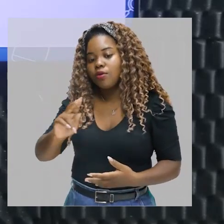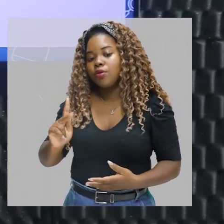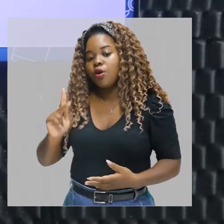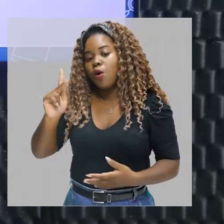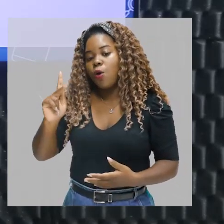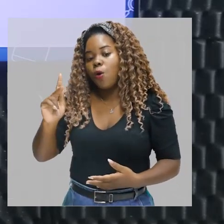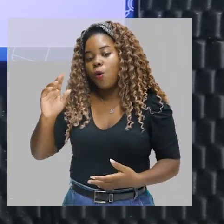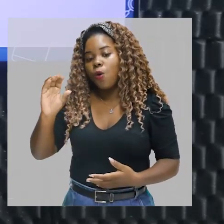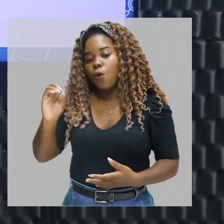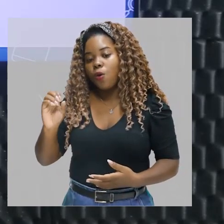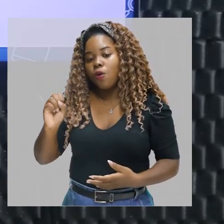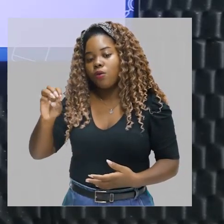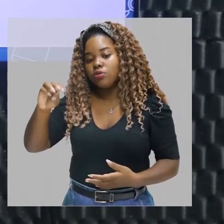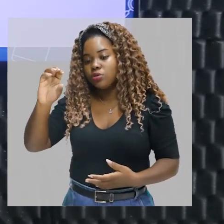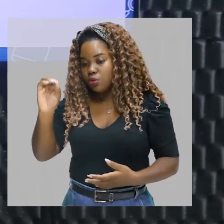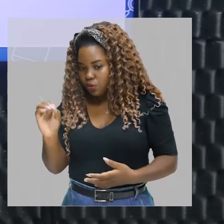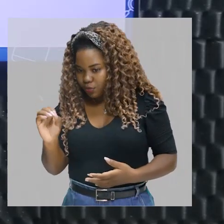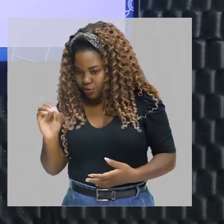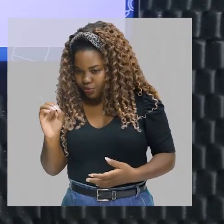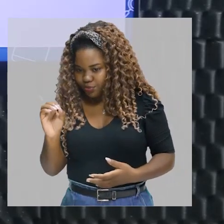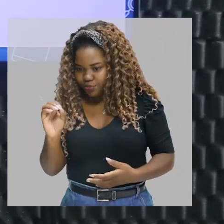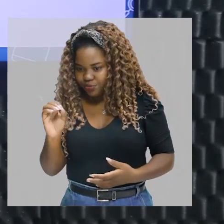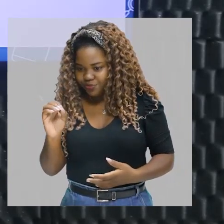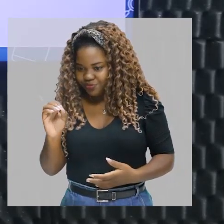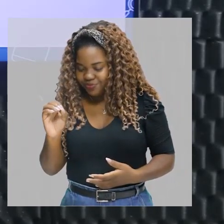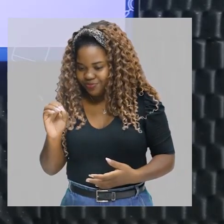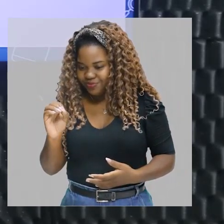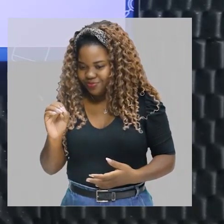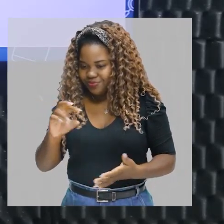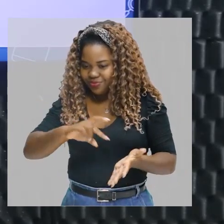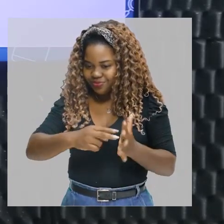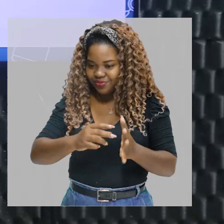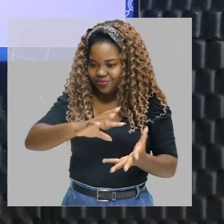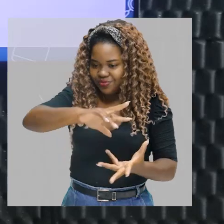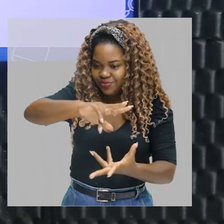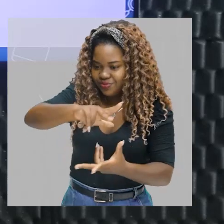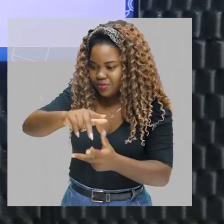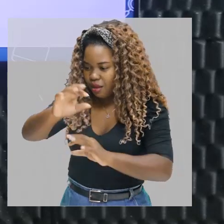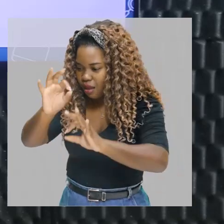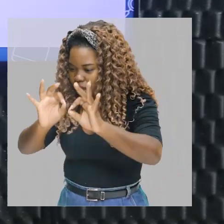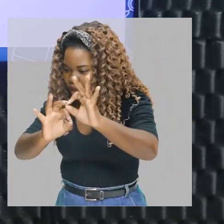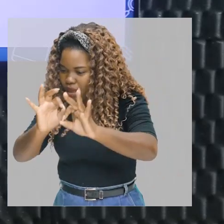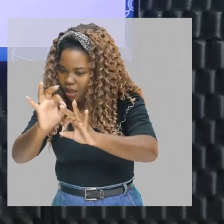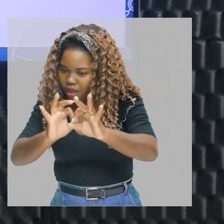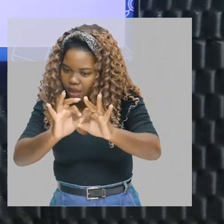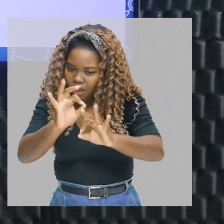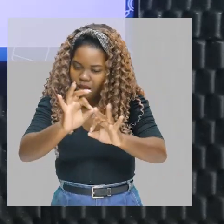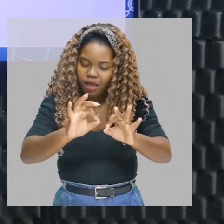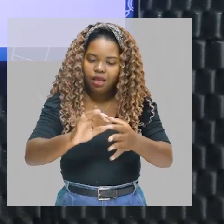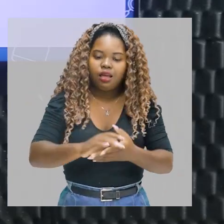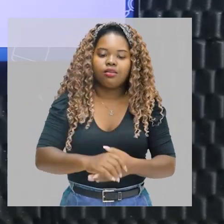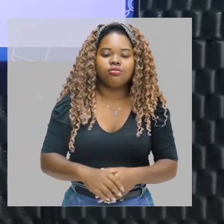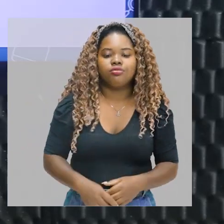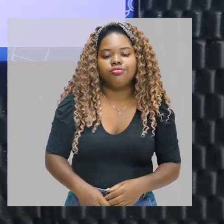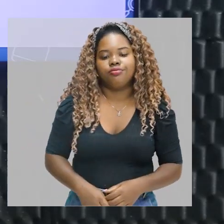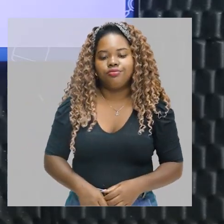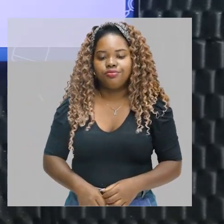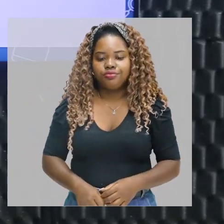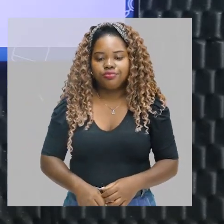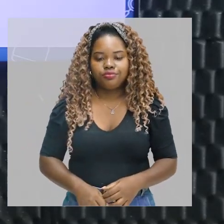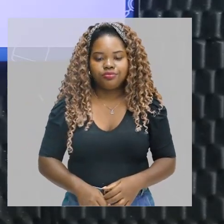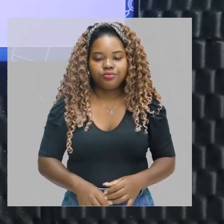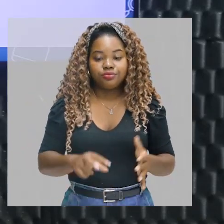ok? Então, cosmos significa universo em ordem. Ou